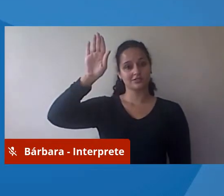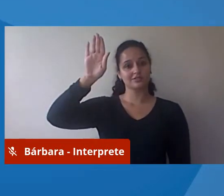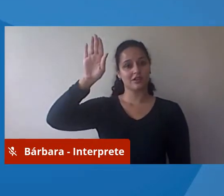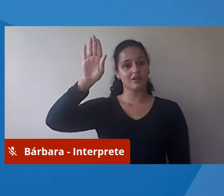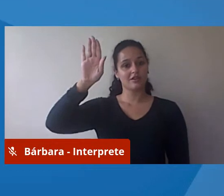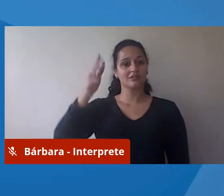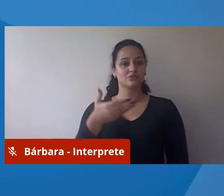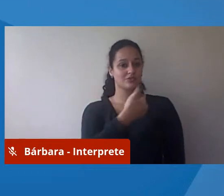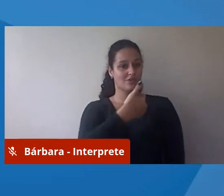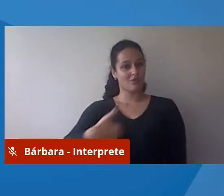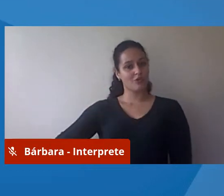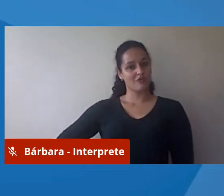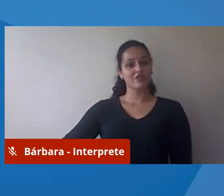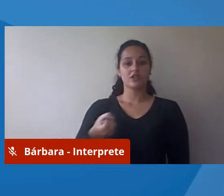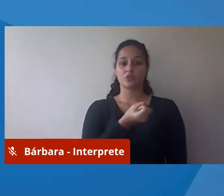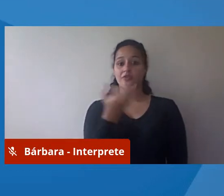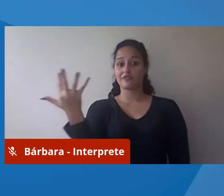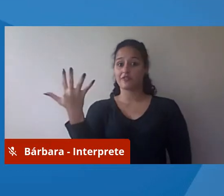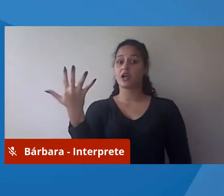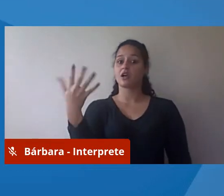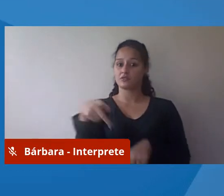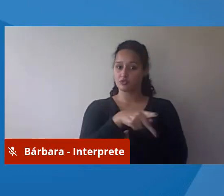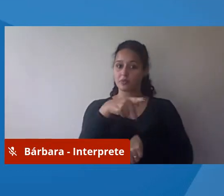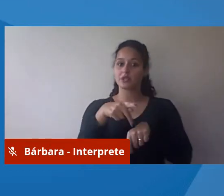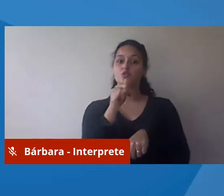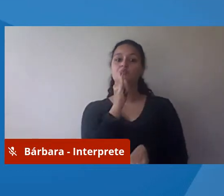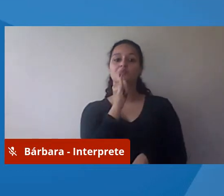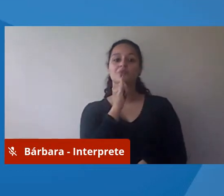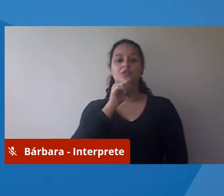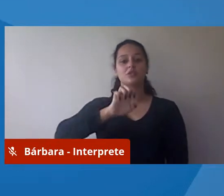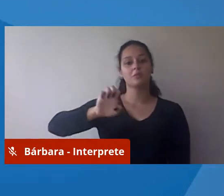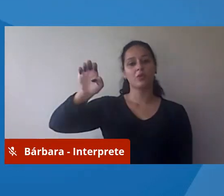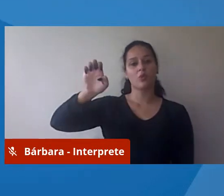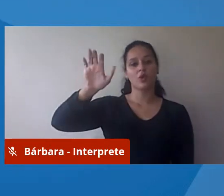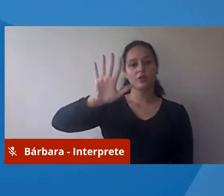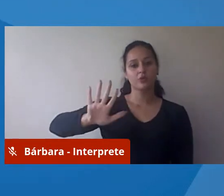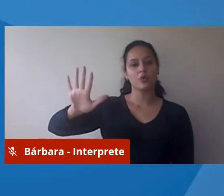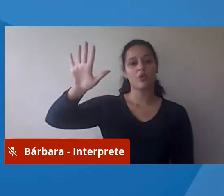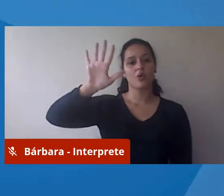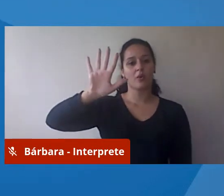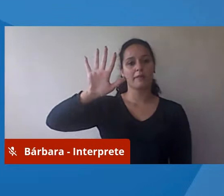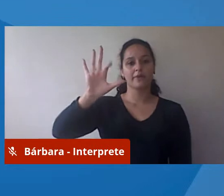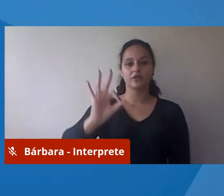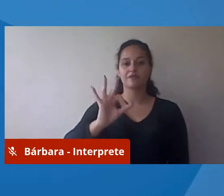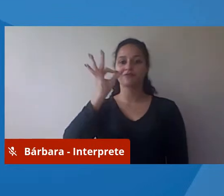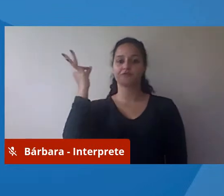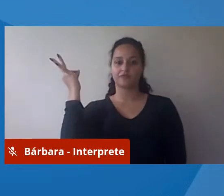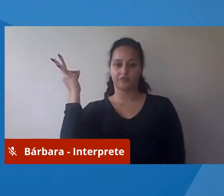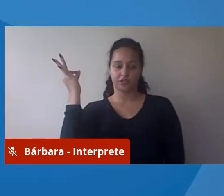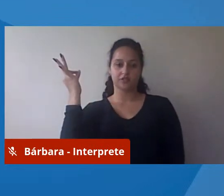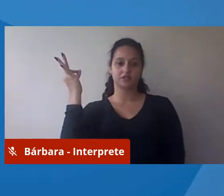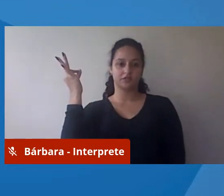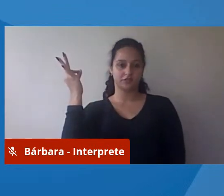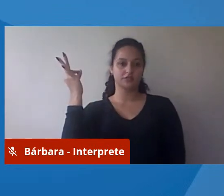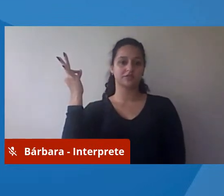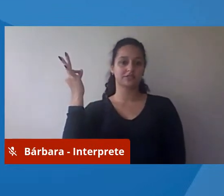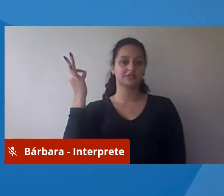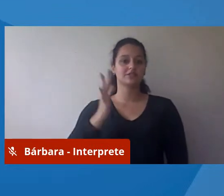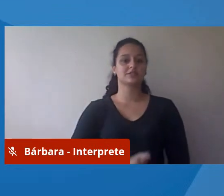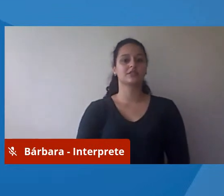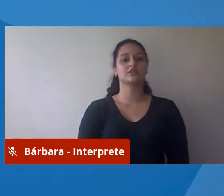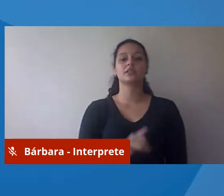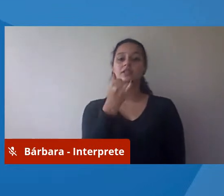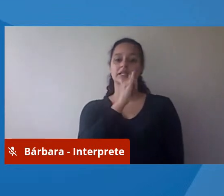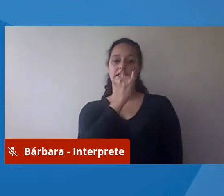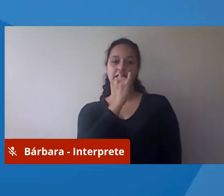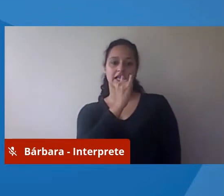exemplo, na Europa, né? Marine Le Pen na França, Salvini na Itália,